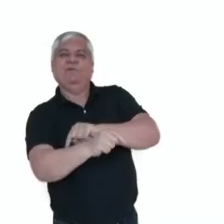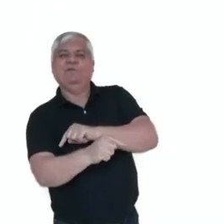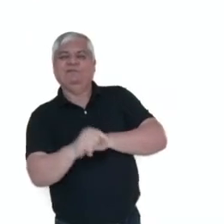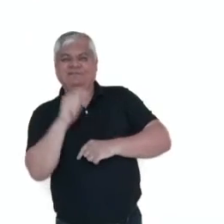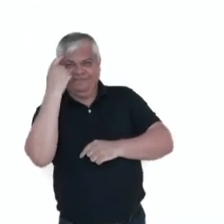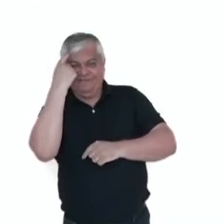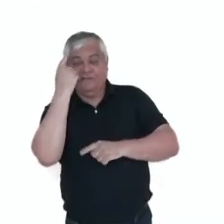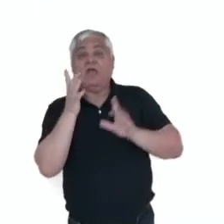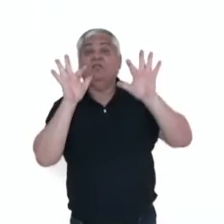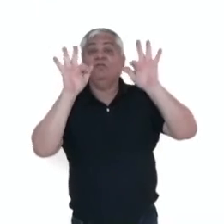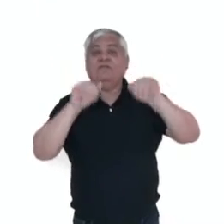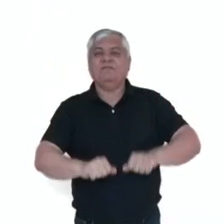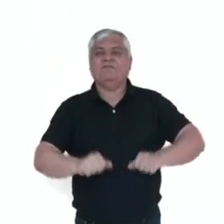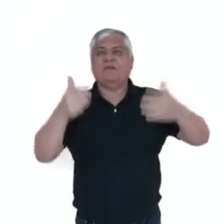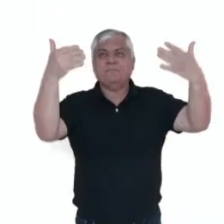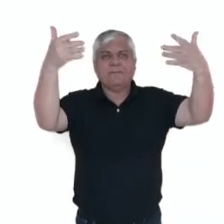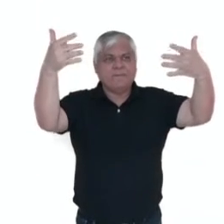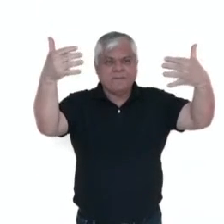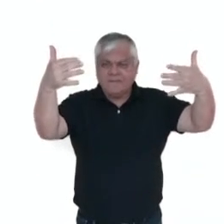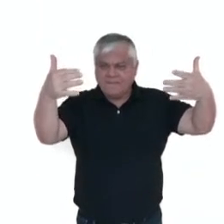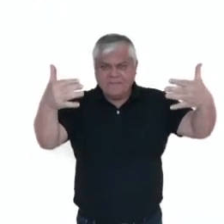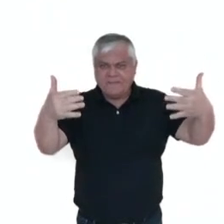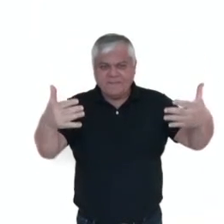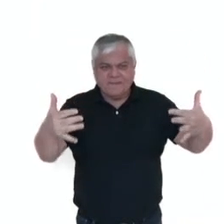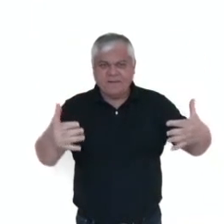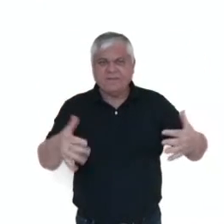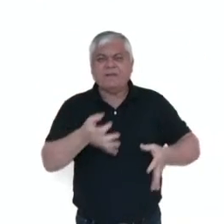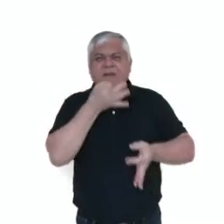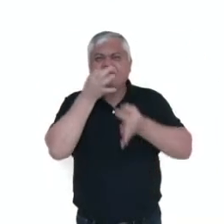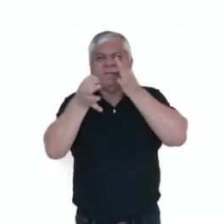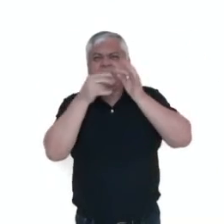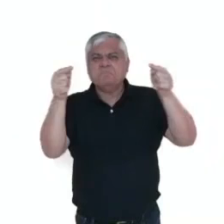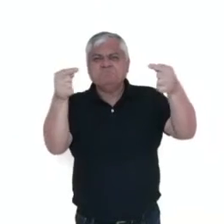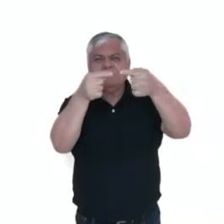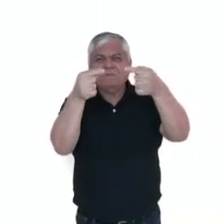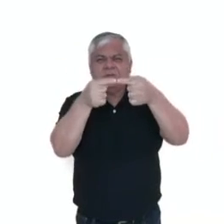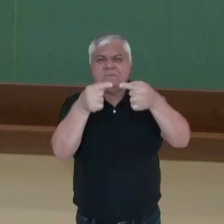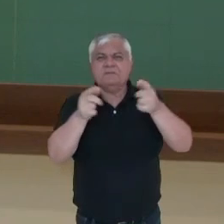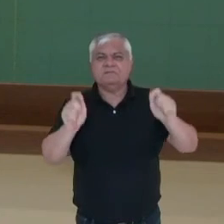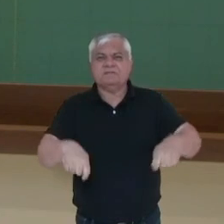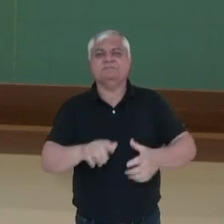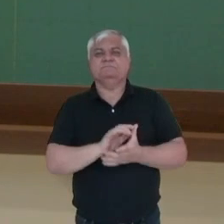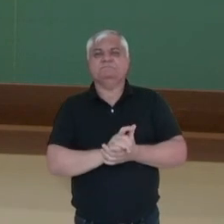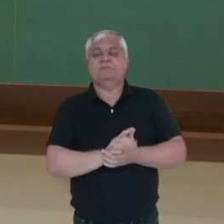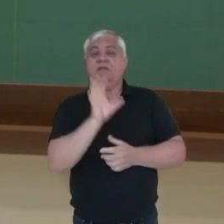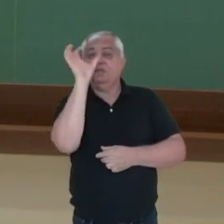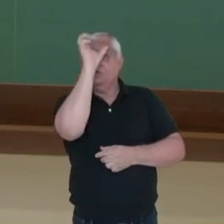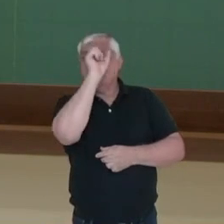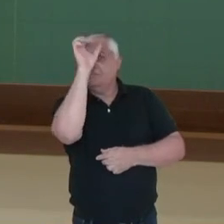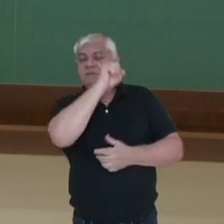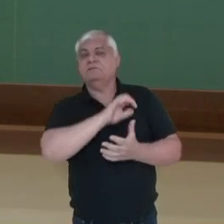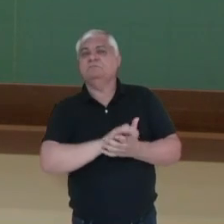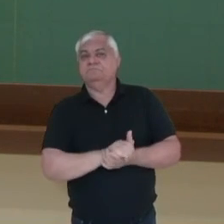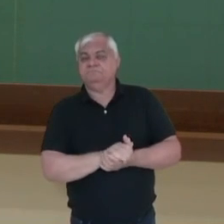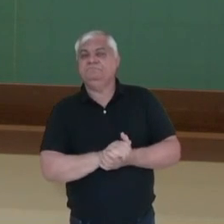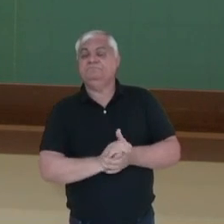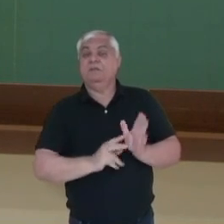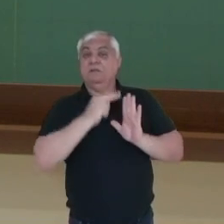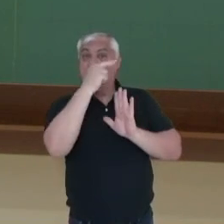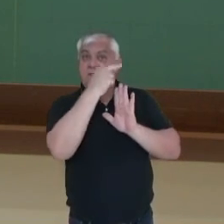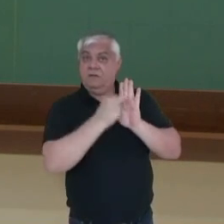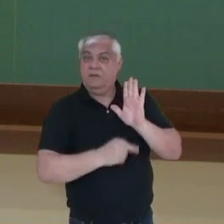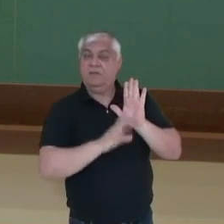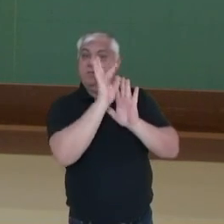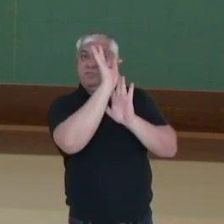o painel e observem quais argumentos são válidos e quais não. O que aprendemos? Lemos e